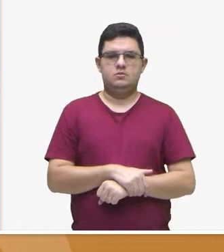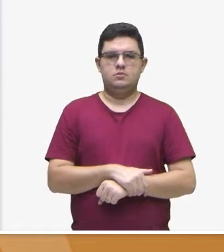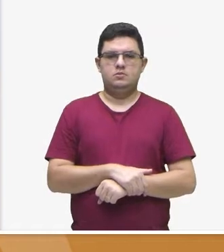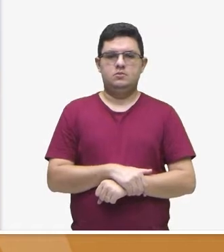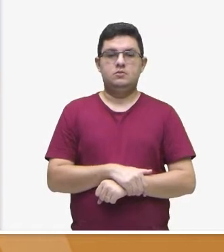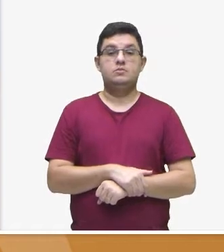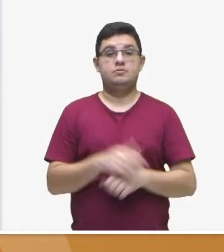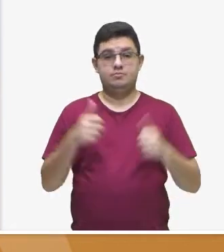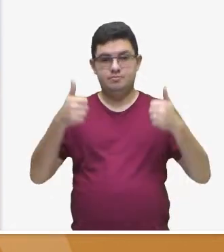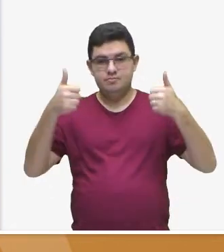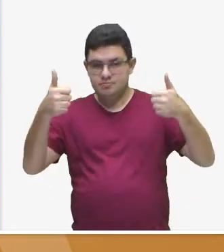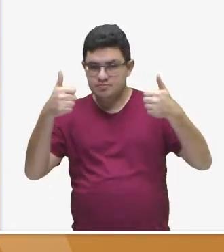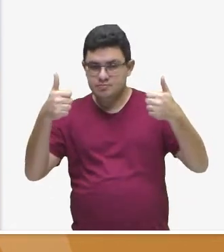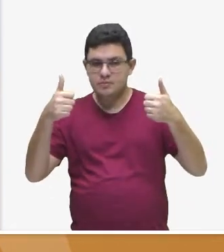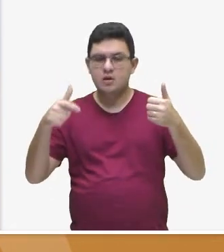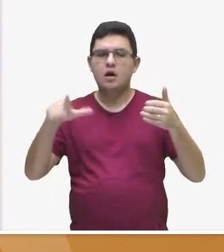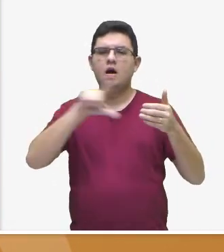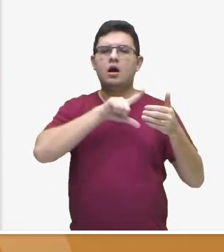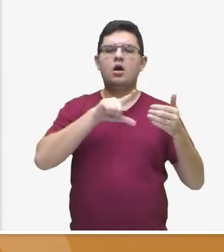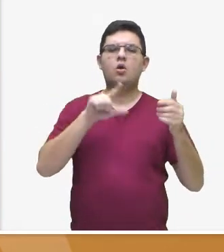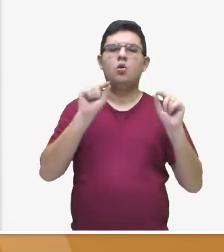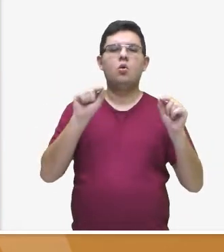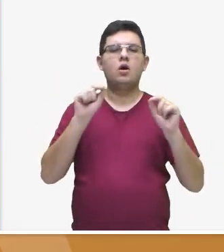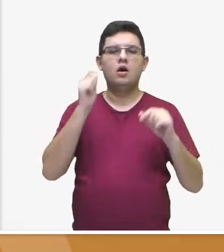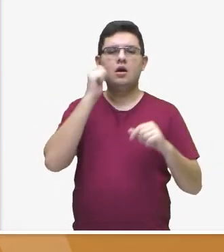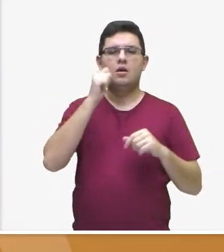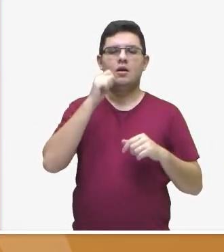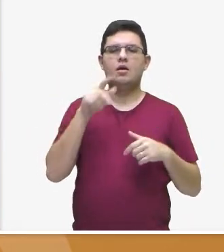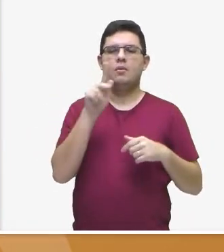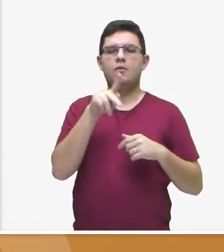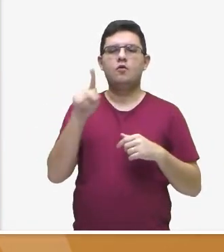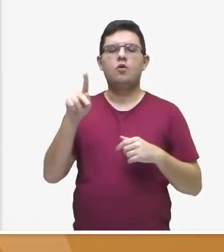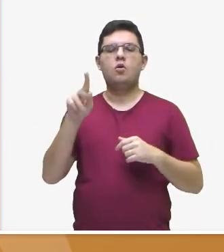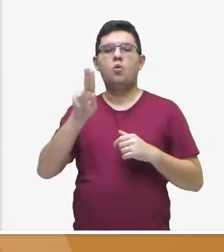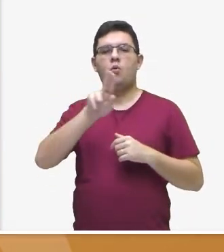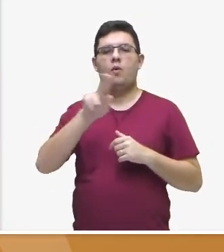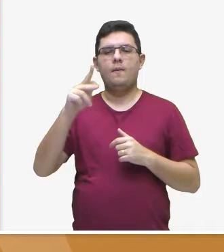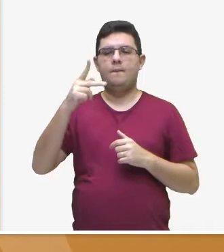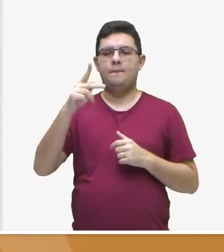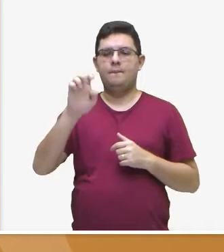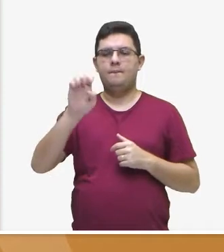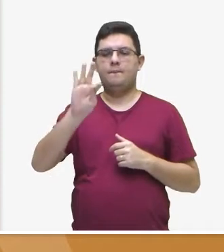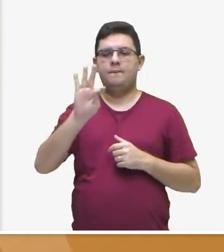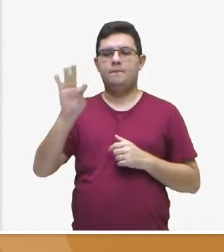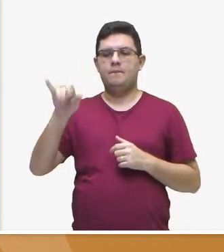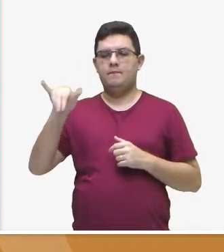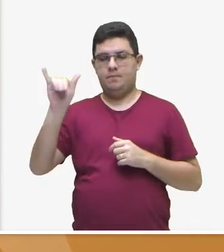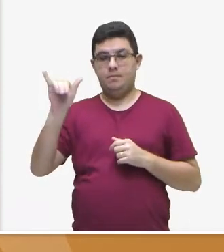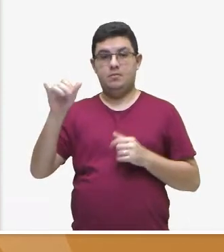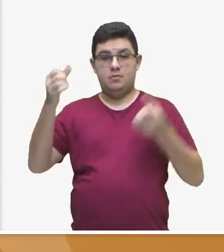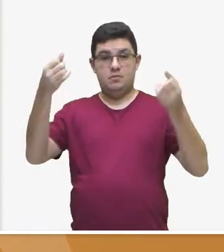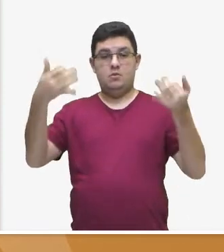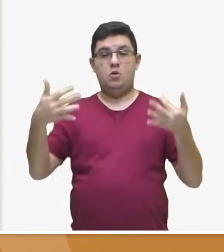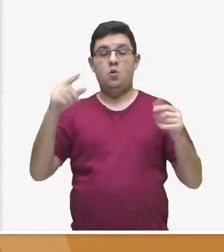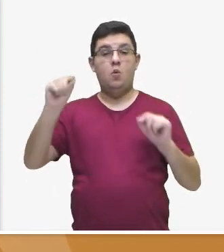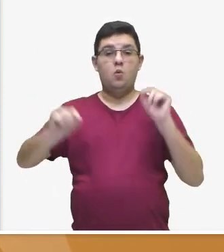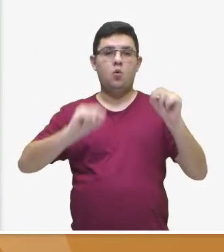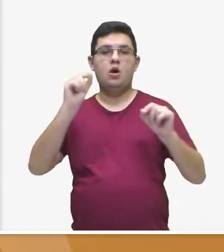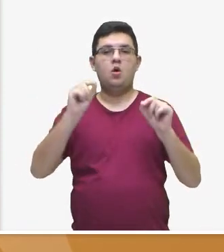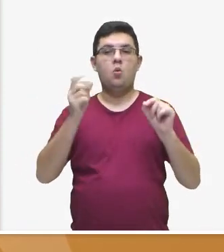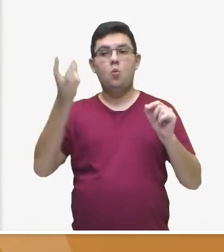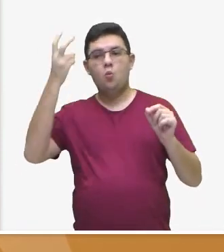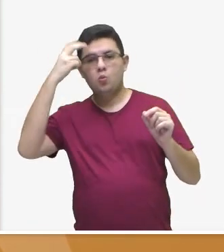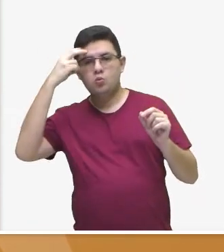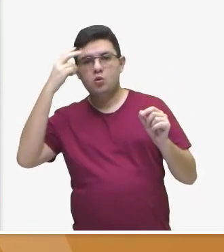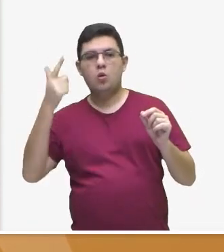Muito bem, a professora Beth nos falou sobre os encontros, né? O encontro de duas culturas. E agora